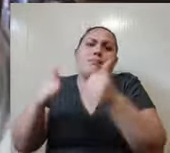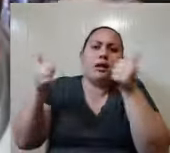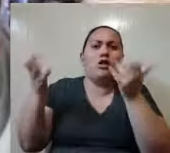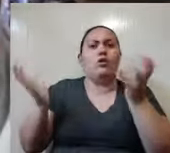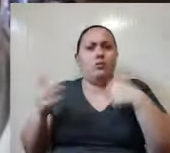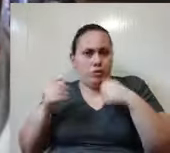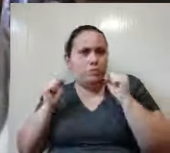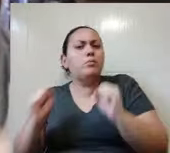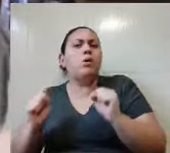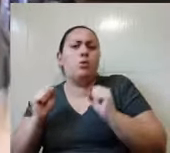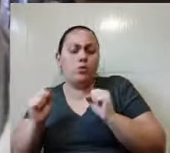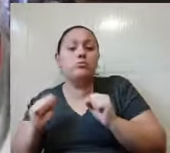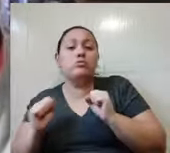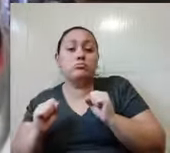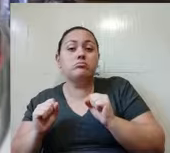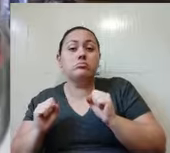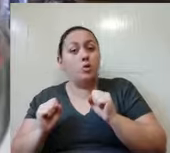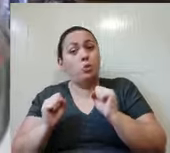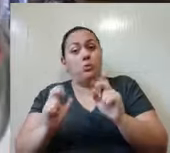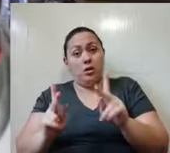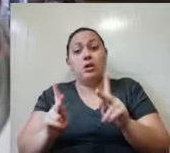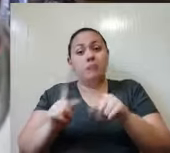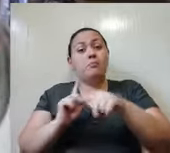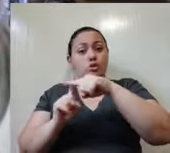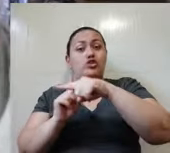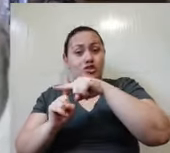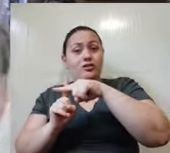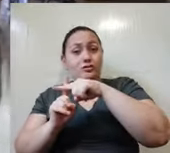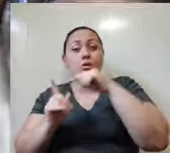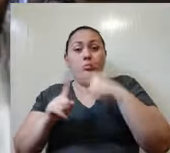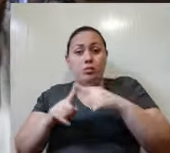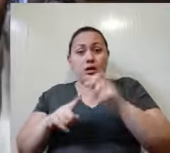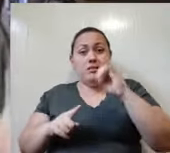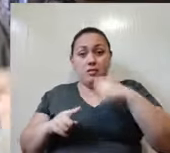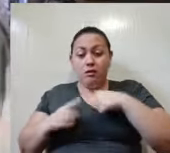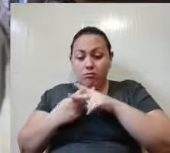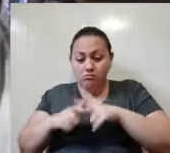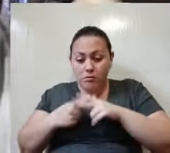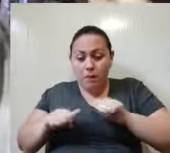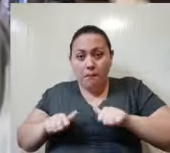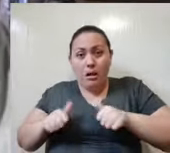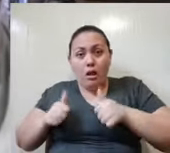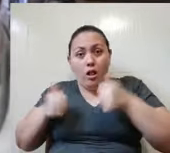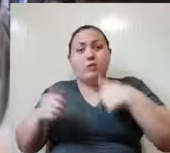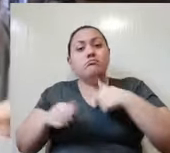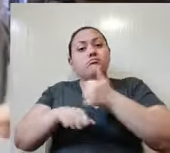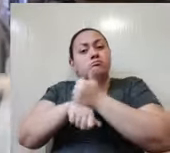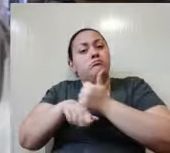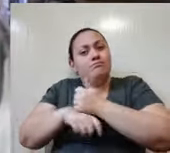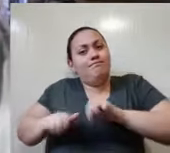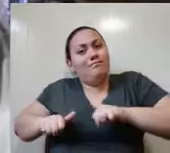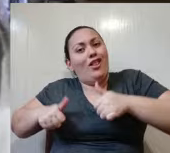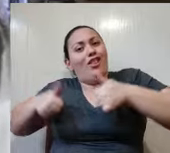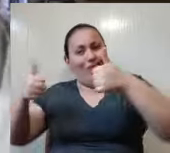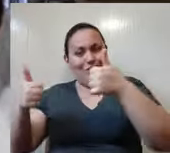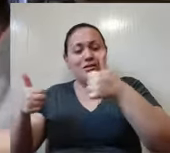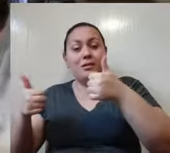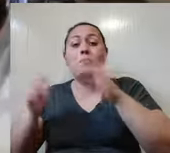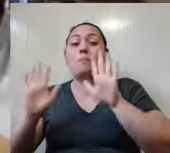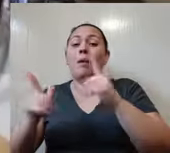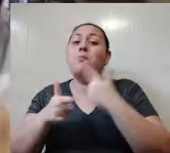melhor, mais empática, e isso vai ser super positivo. Porque quanto melhor eu for, talvez melhor profissional eu vou ser e tudo mais.